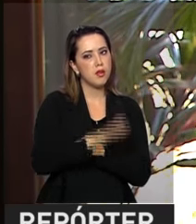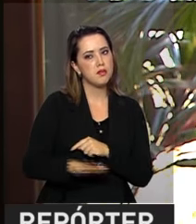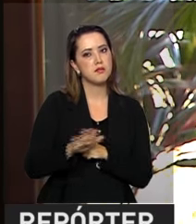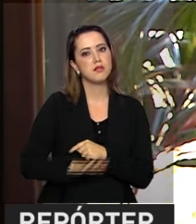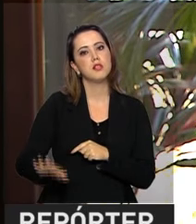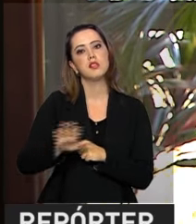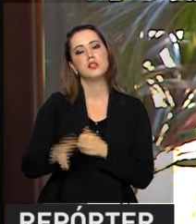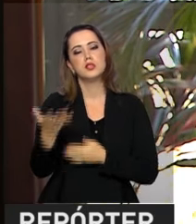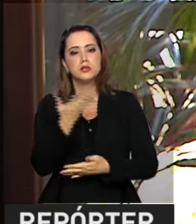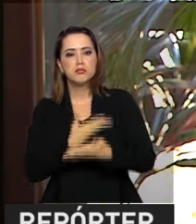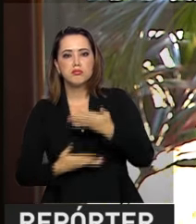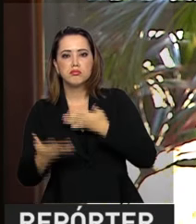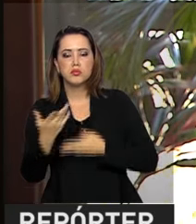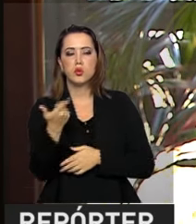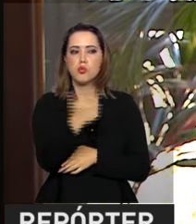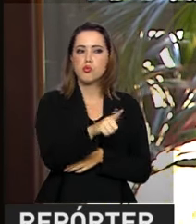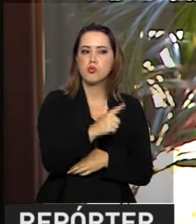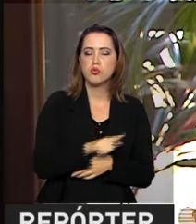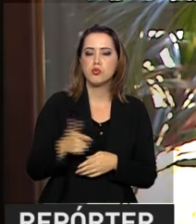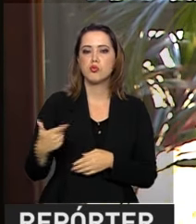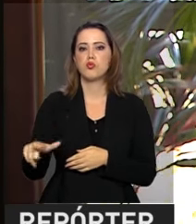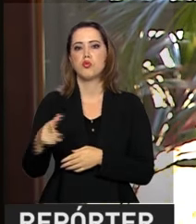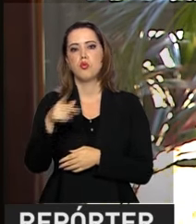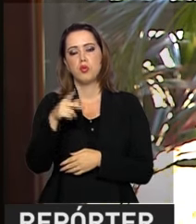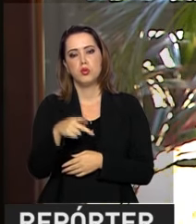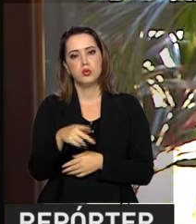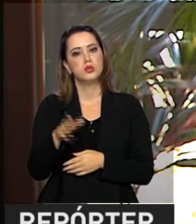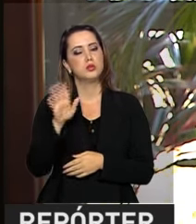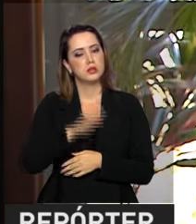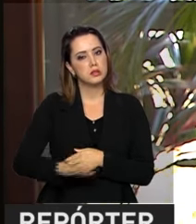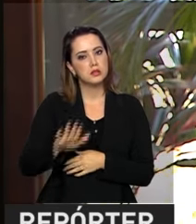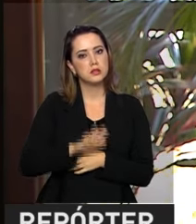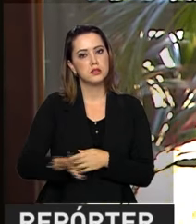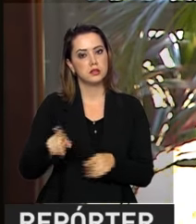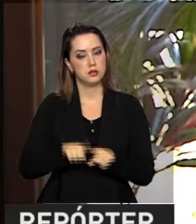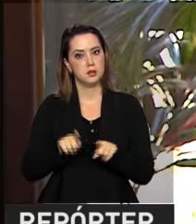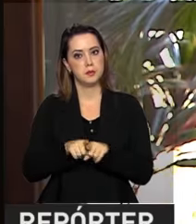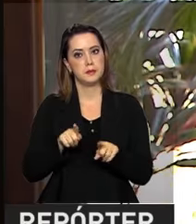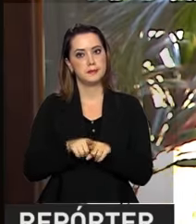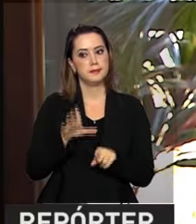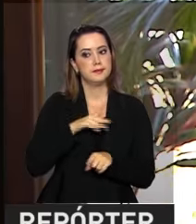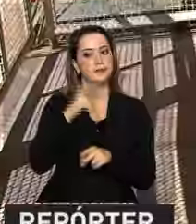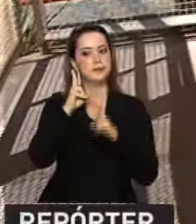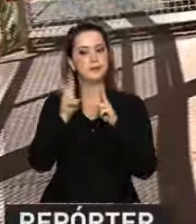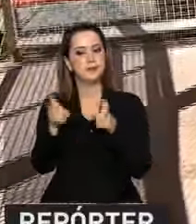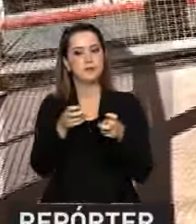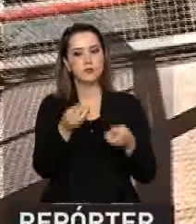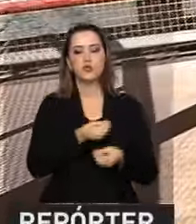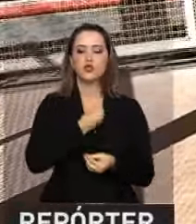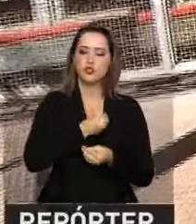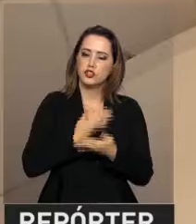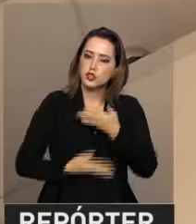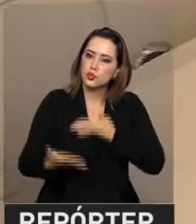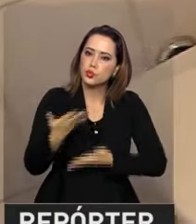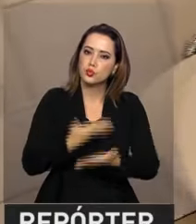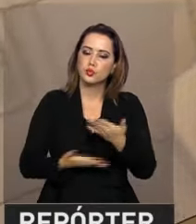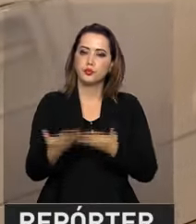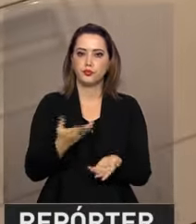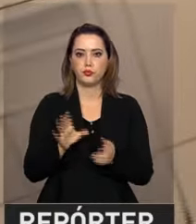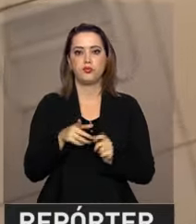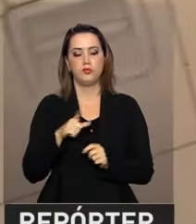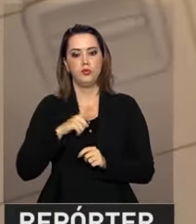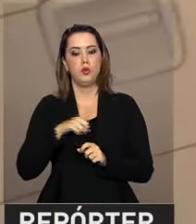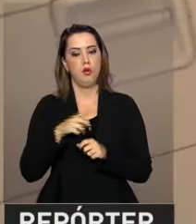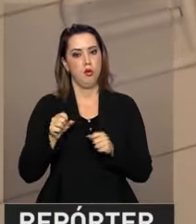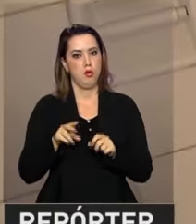e para as outras crianças e jovens que também têm a grande oportunidade de conviver com elas. Rampas de acesso, banheiros com